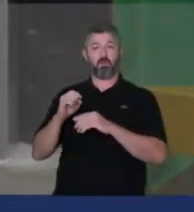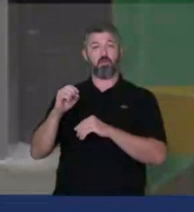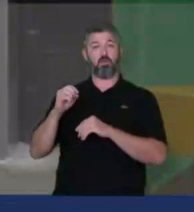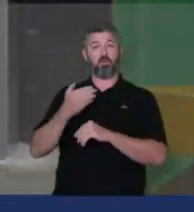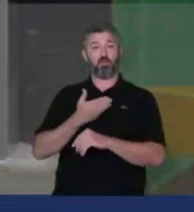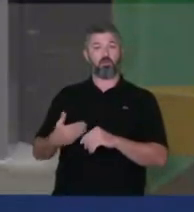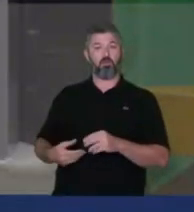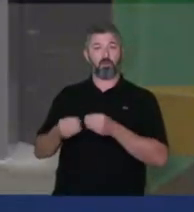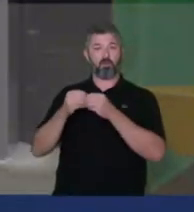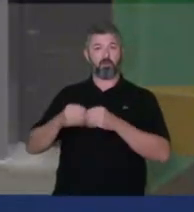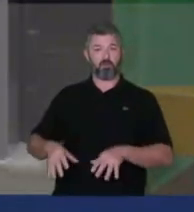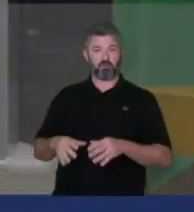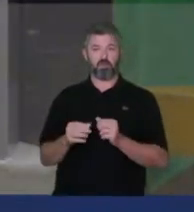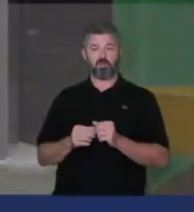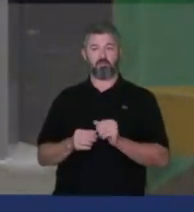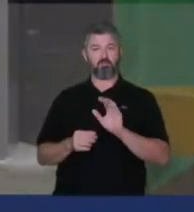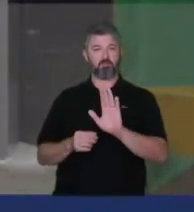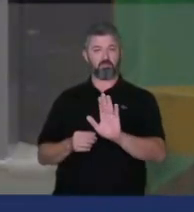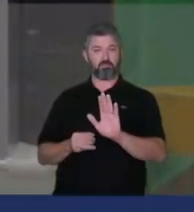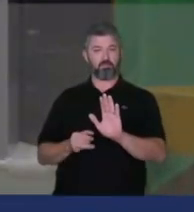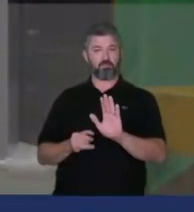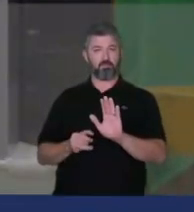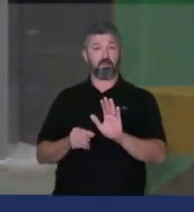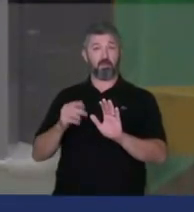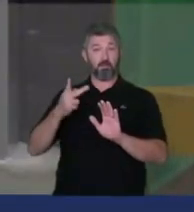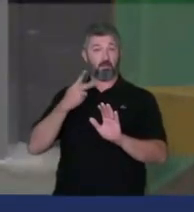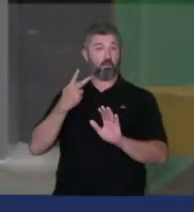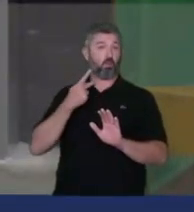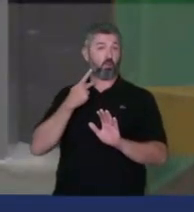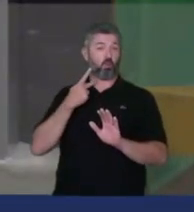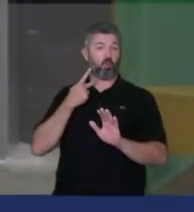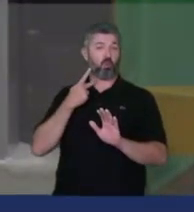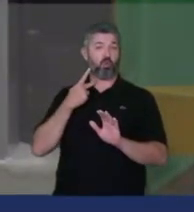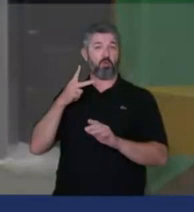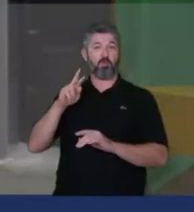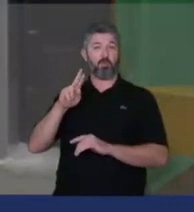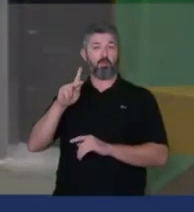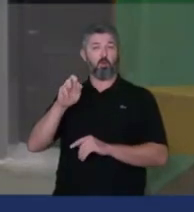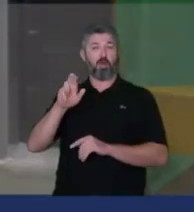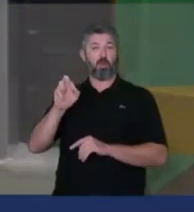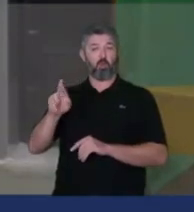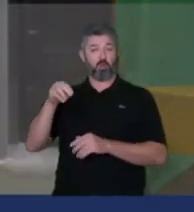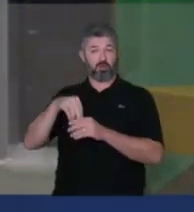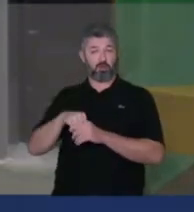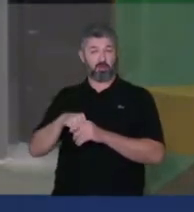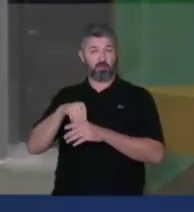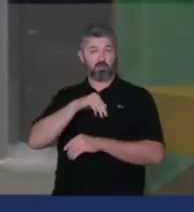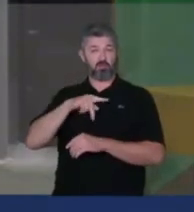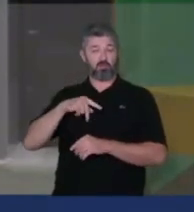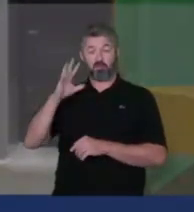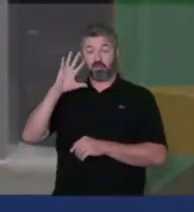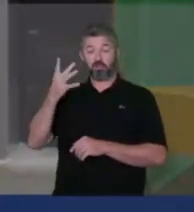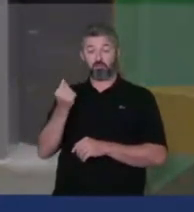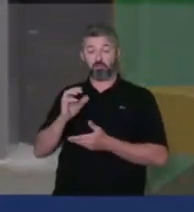públicas lesadas. E caberia aos promotores, procuradores do Ministério Público, determinar a quantia e para